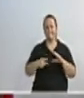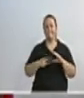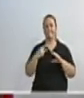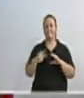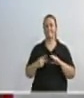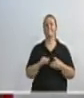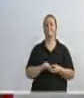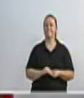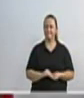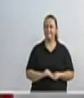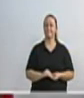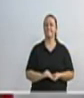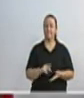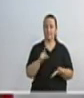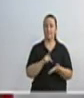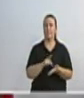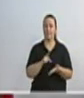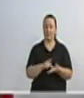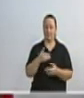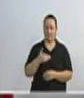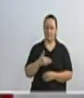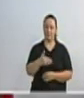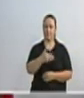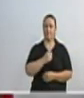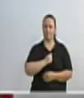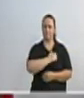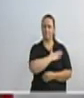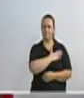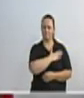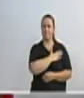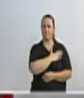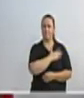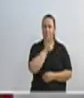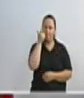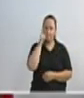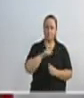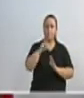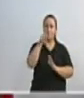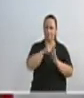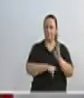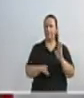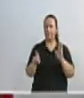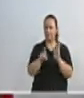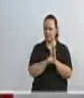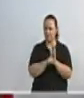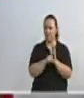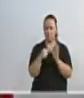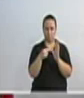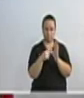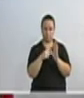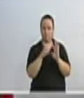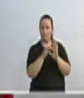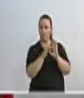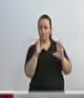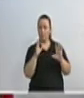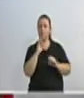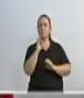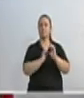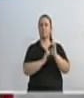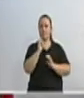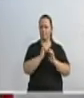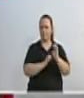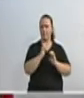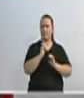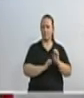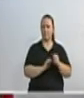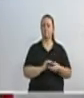graças ao atual prefeito Napoleão Bernardes, nós fizemos um projeto de lei onde autoriza agora as empresas.